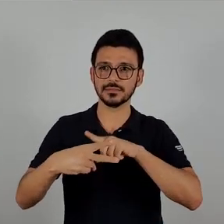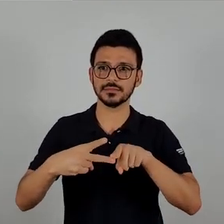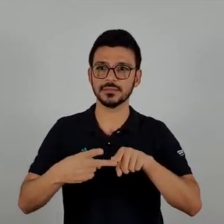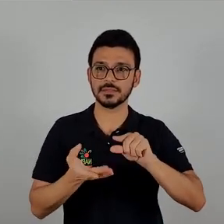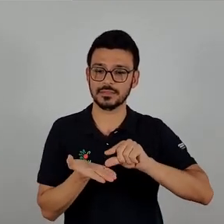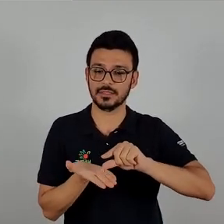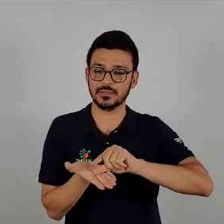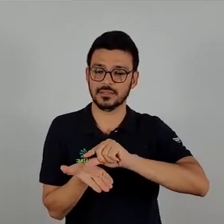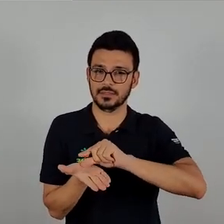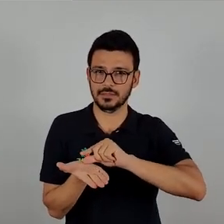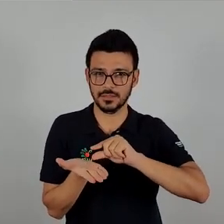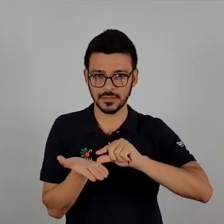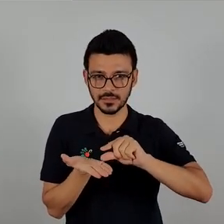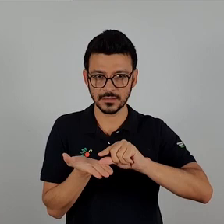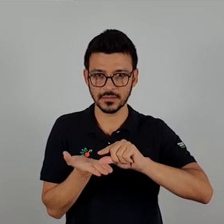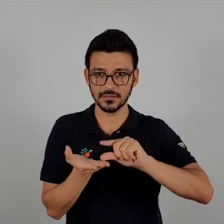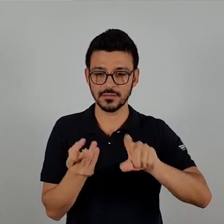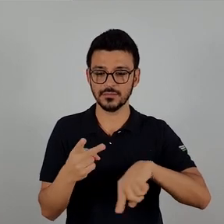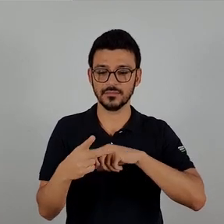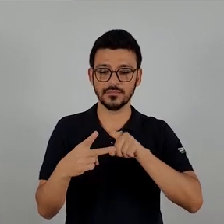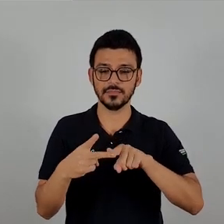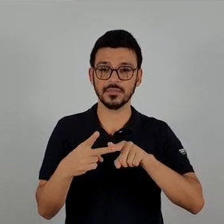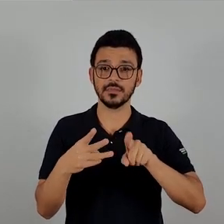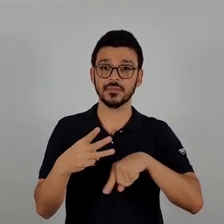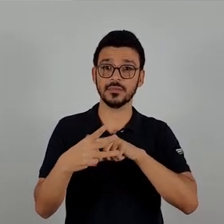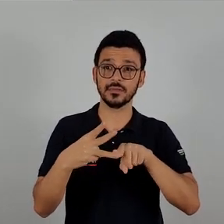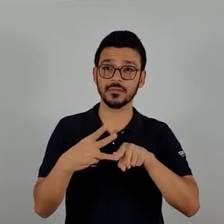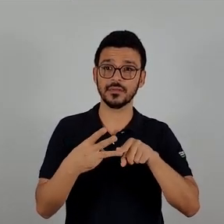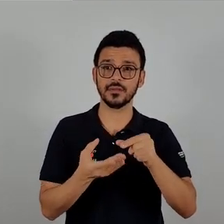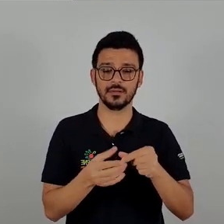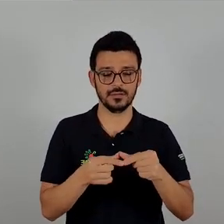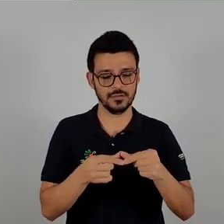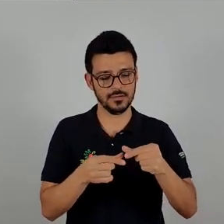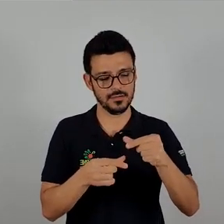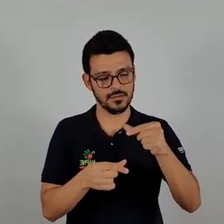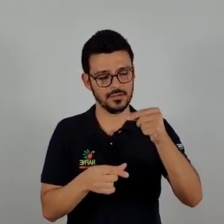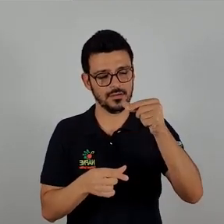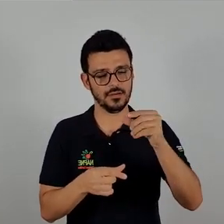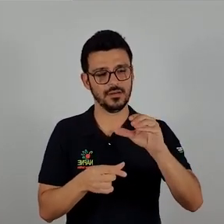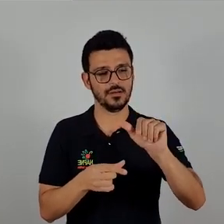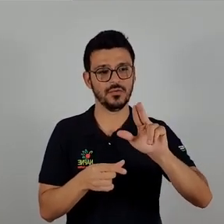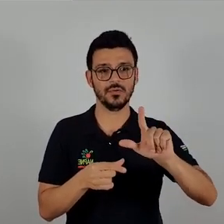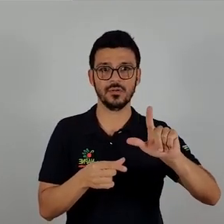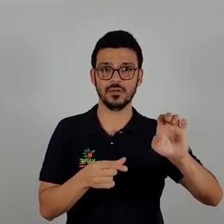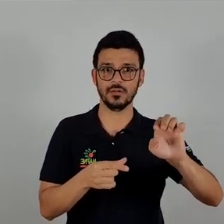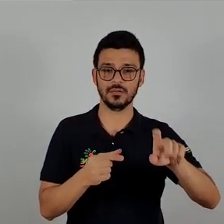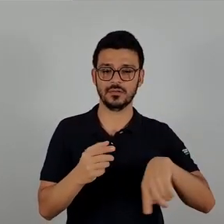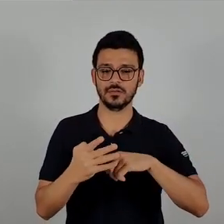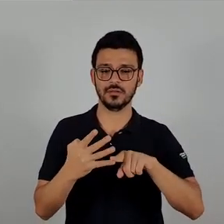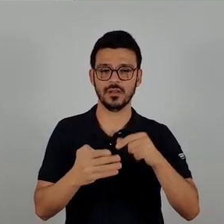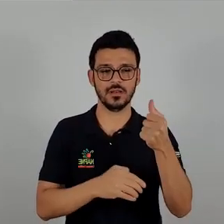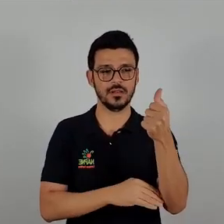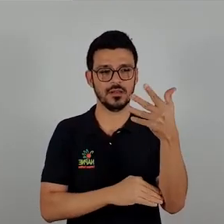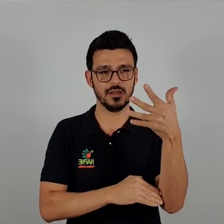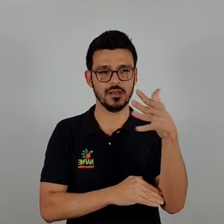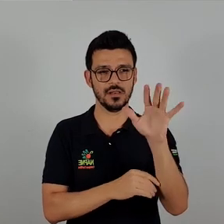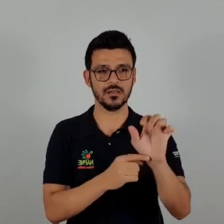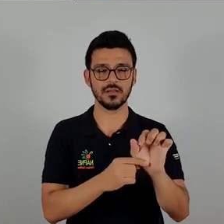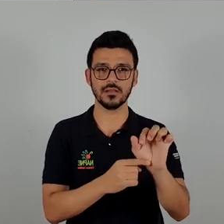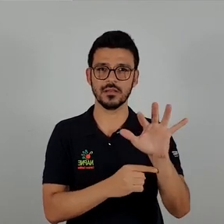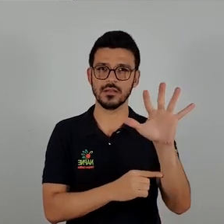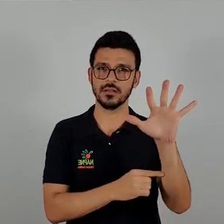galhos, tubérculos, tuberosidades, minerais. Então, a